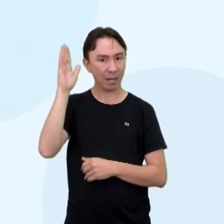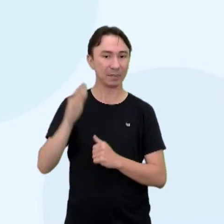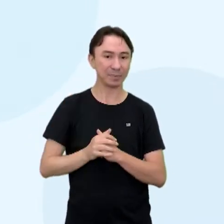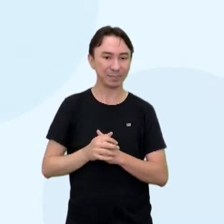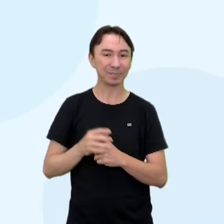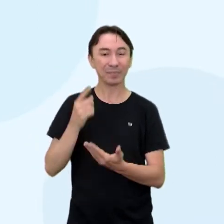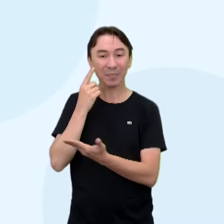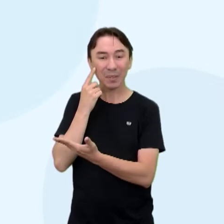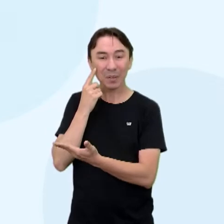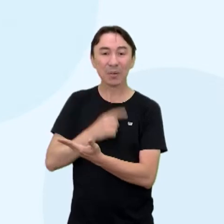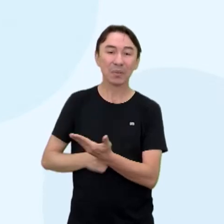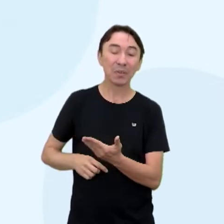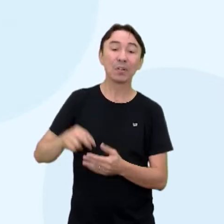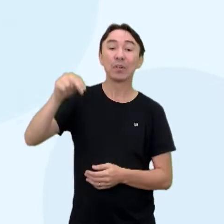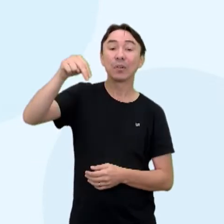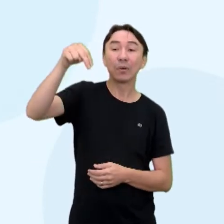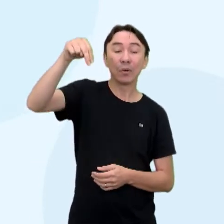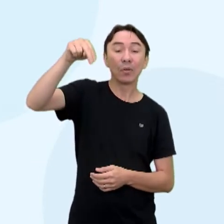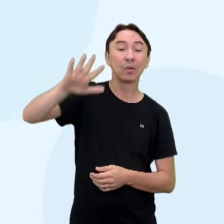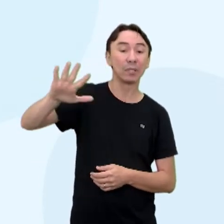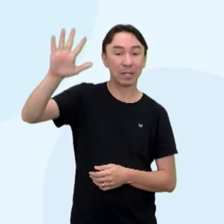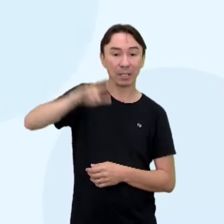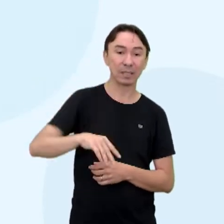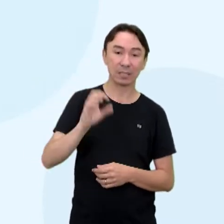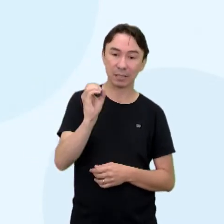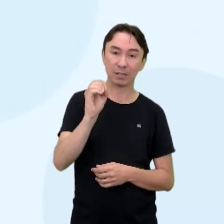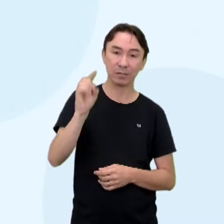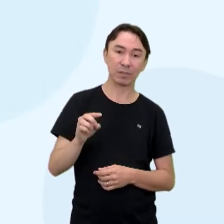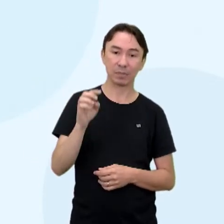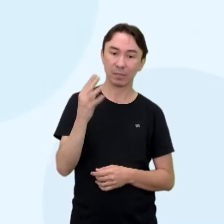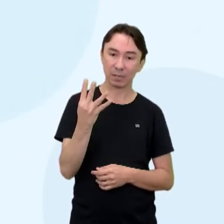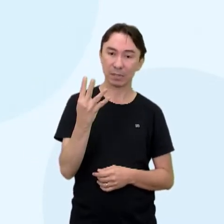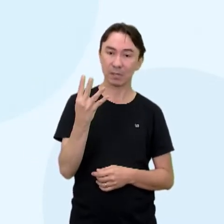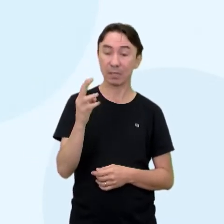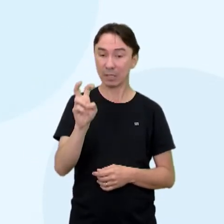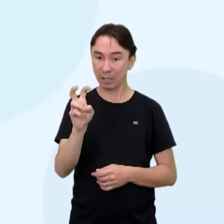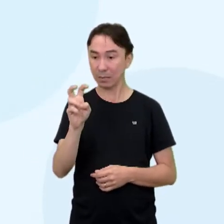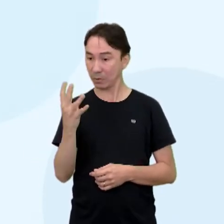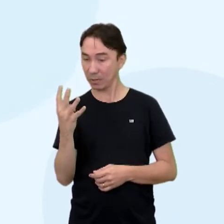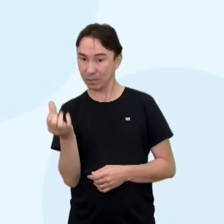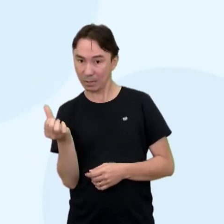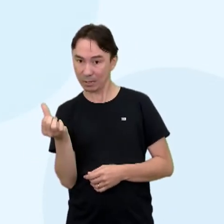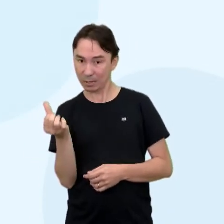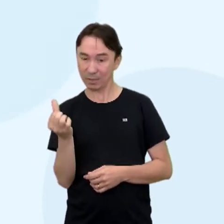aí 0,546 em 2012 para